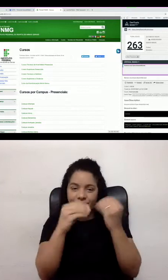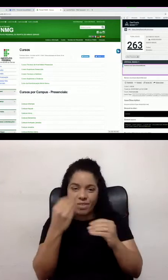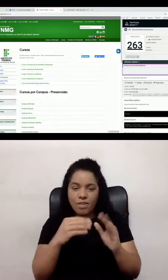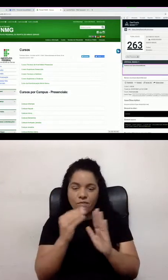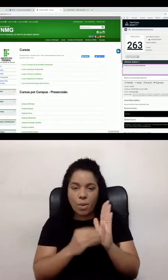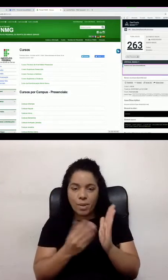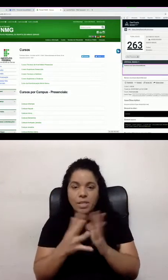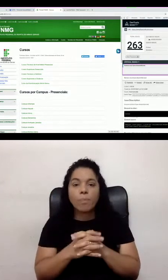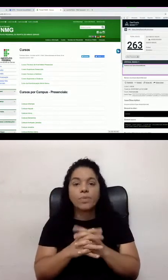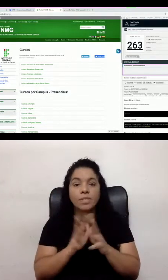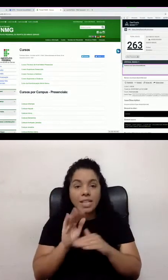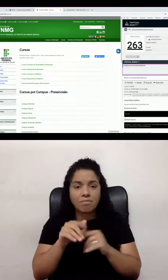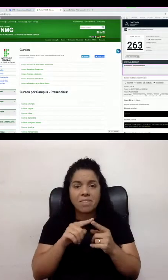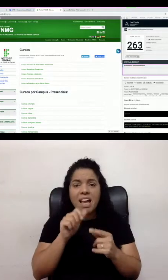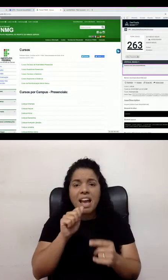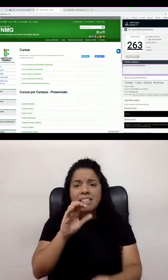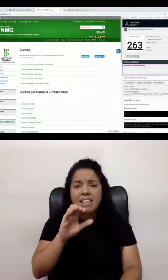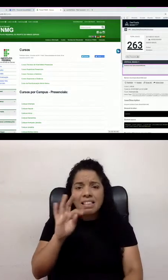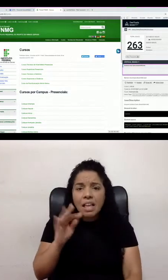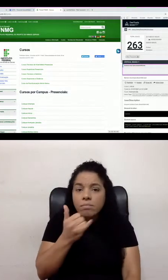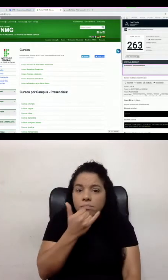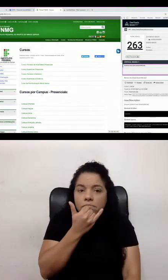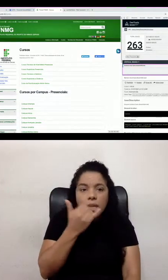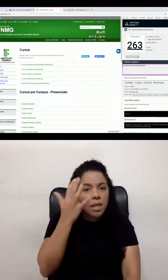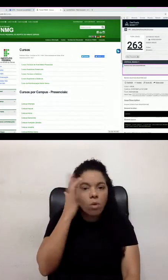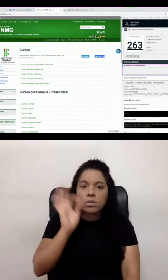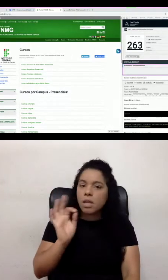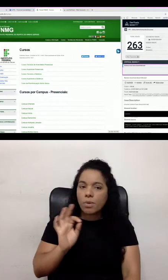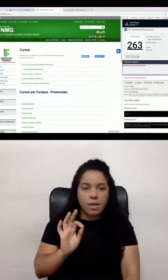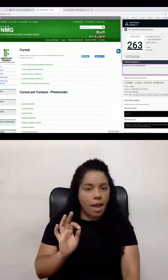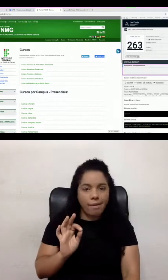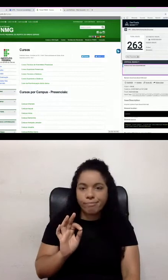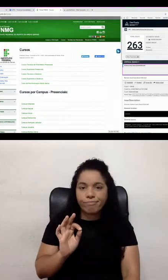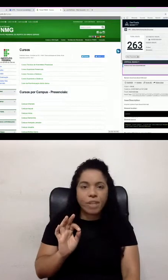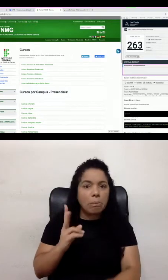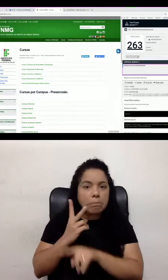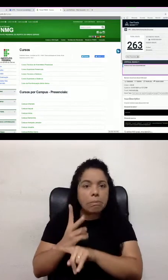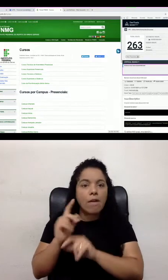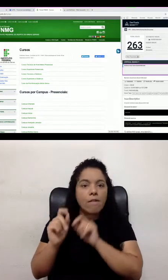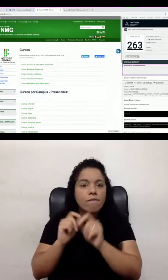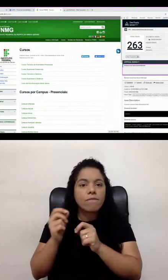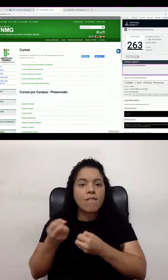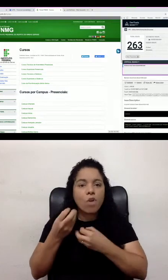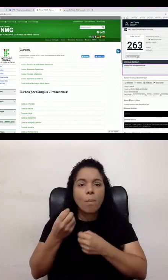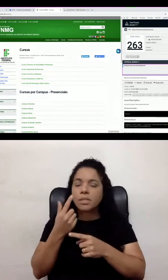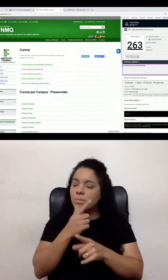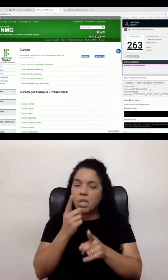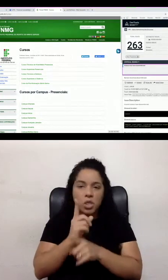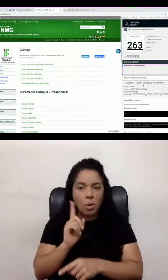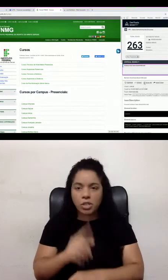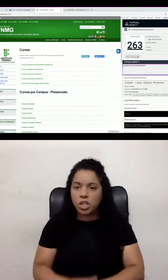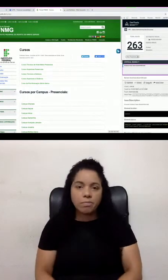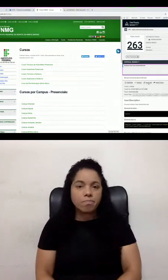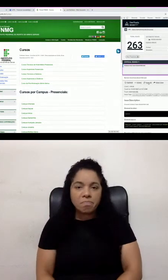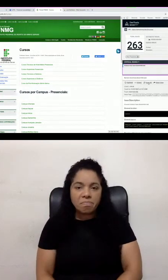Beleza. Esse ACT eu não sei o que é, tá, gente? Tentei procurar, não achei informações sobre o assunto. Outra